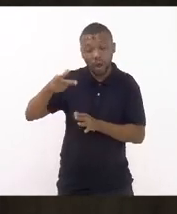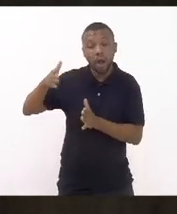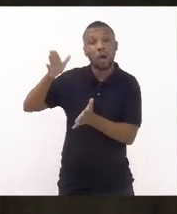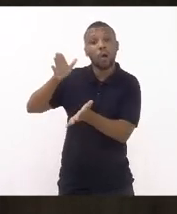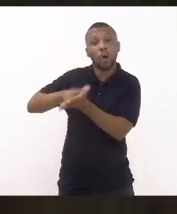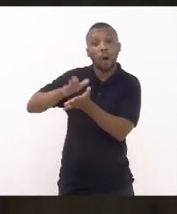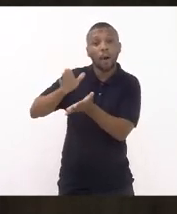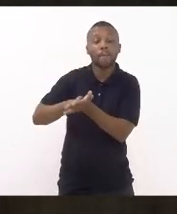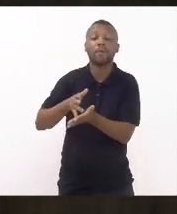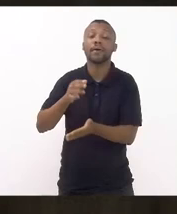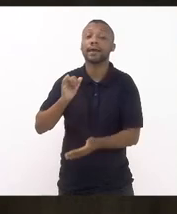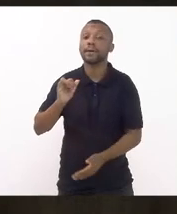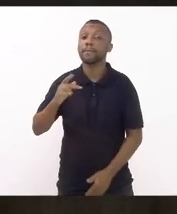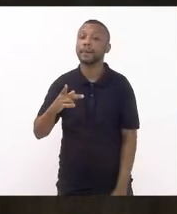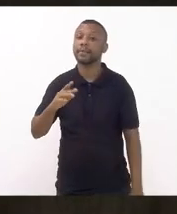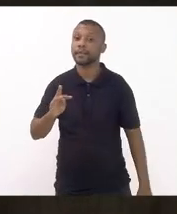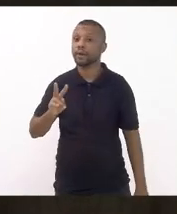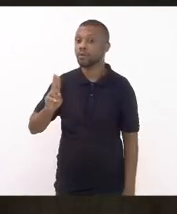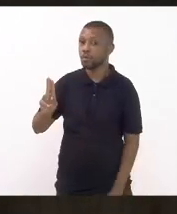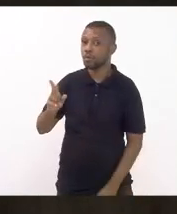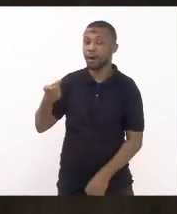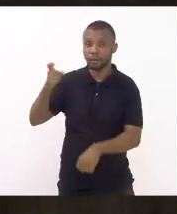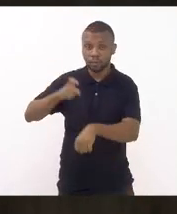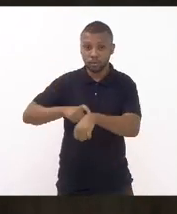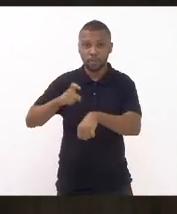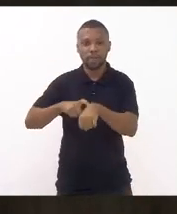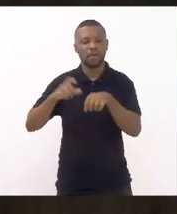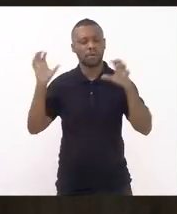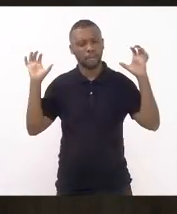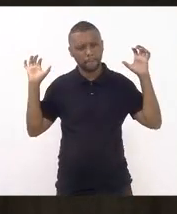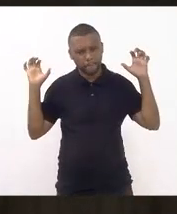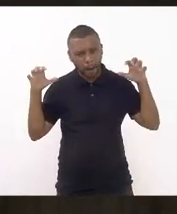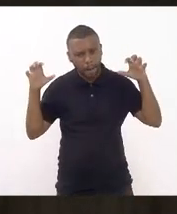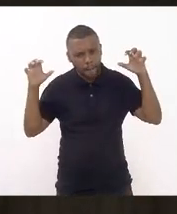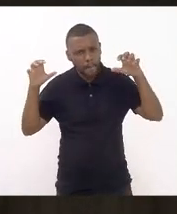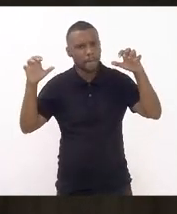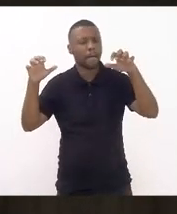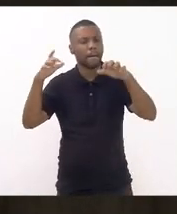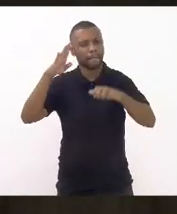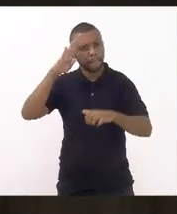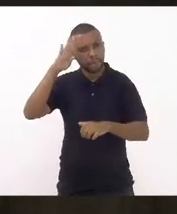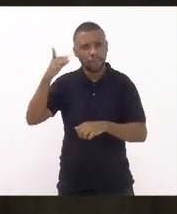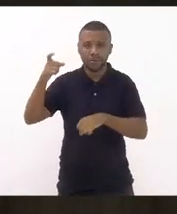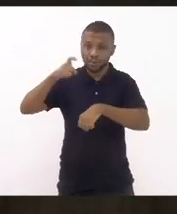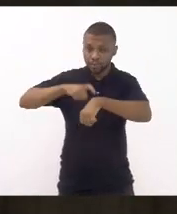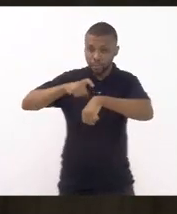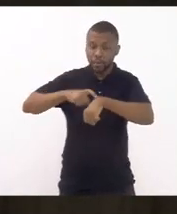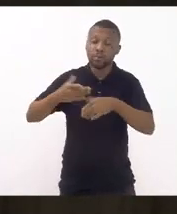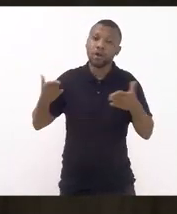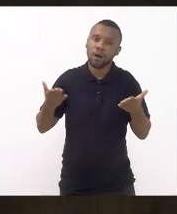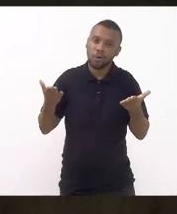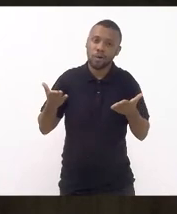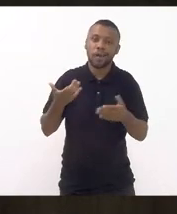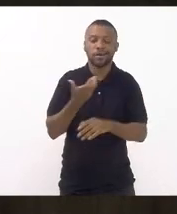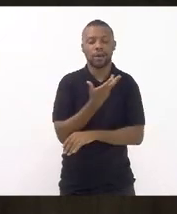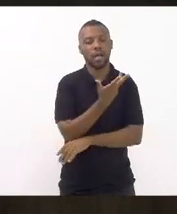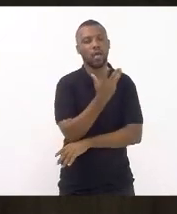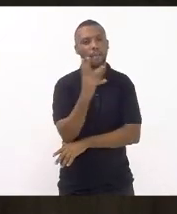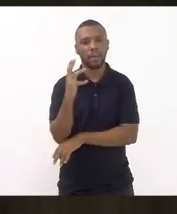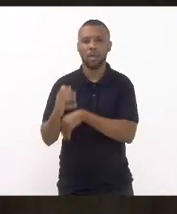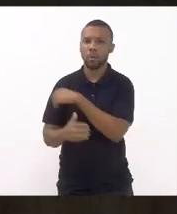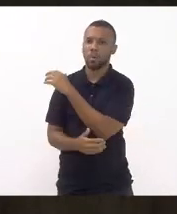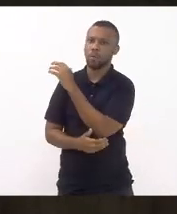IPTU. Quando vem a chuva, principalmente agora, com o meio ambiente